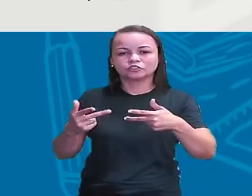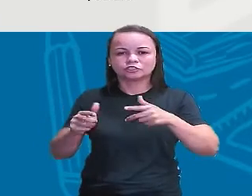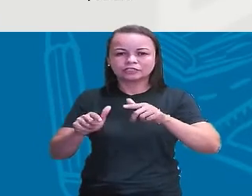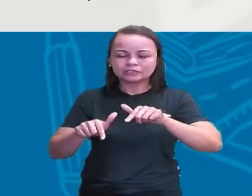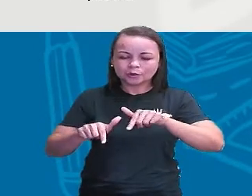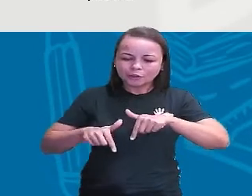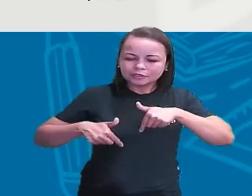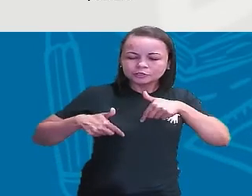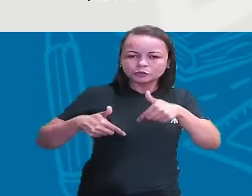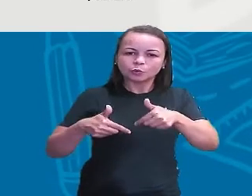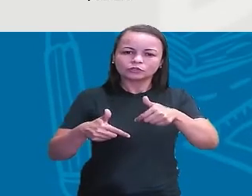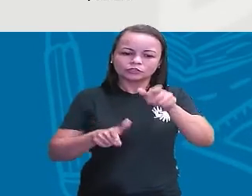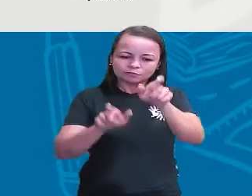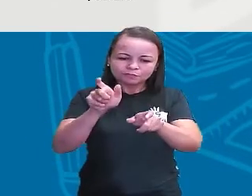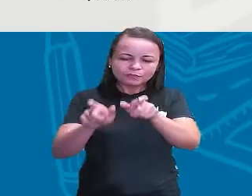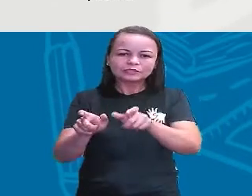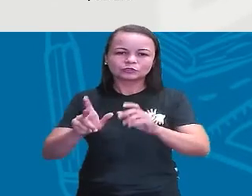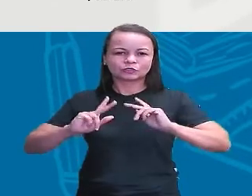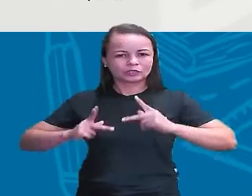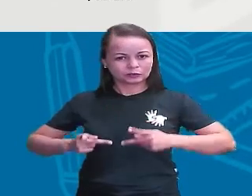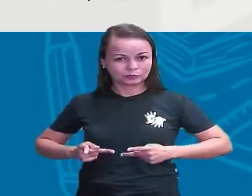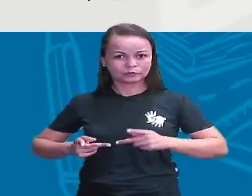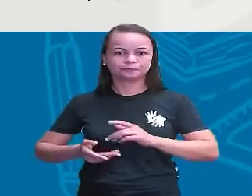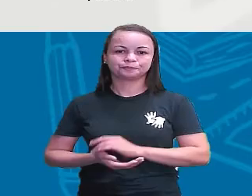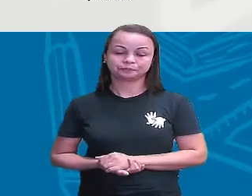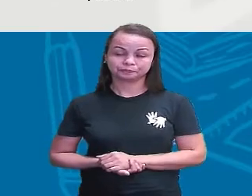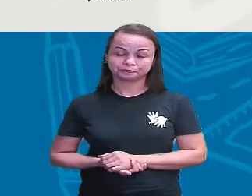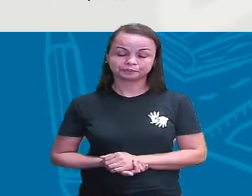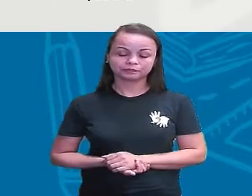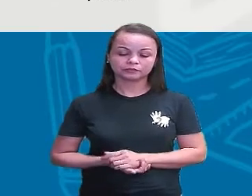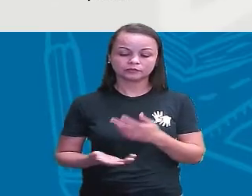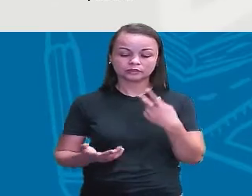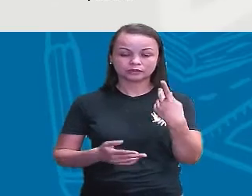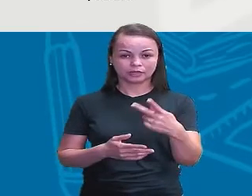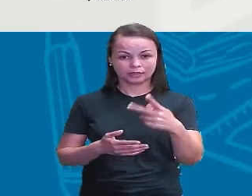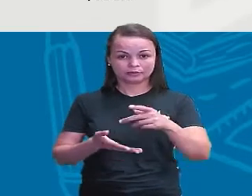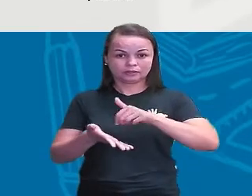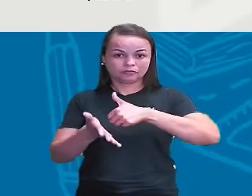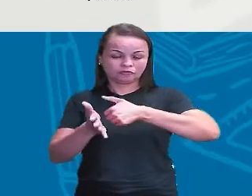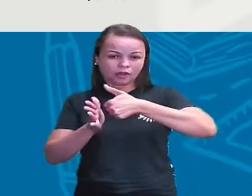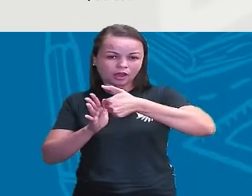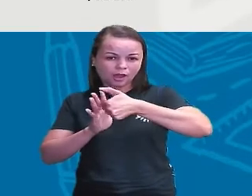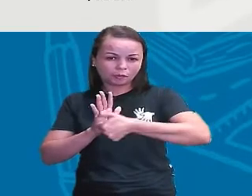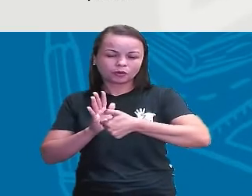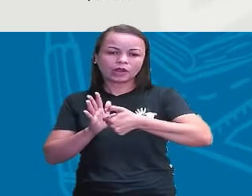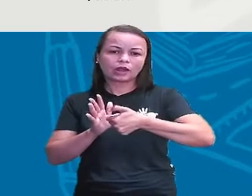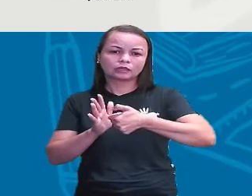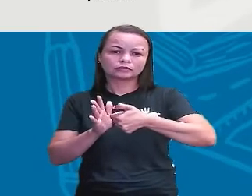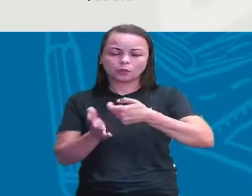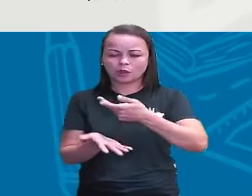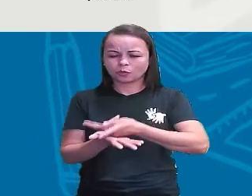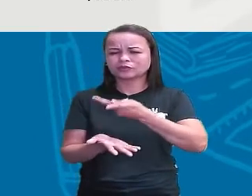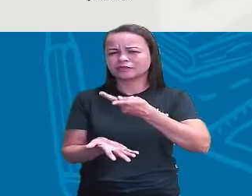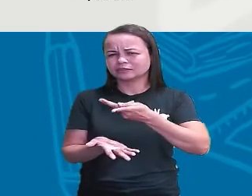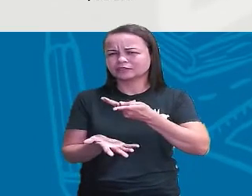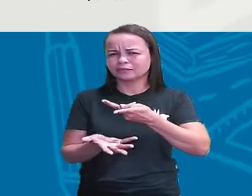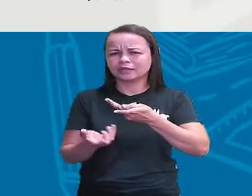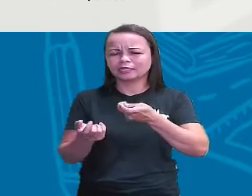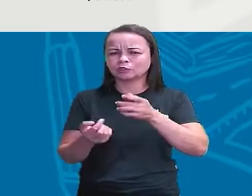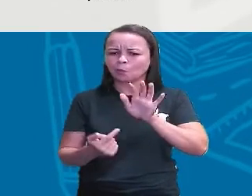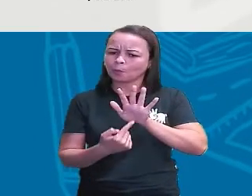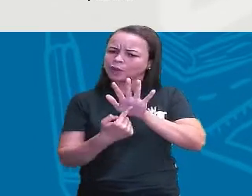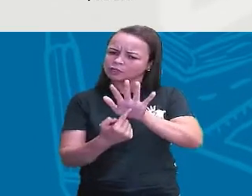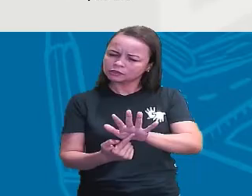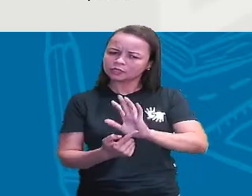atitudes de seres humanos. E aí, nessa fábula tem um acontecimento muito presente